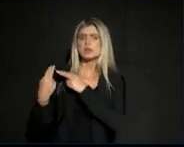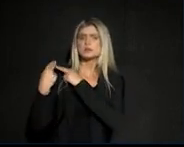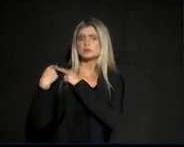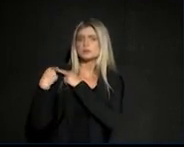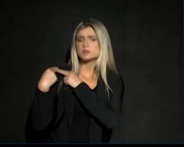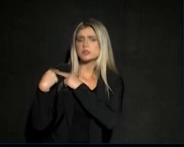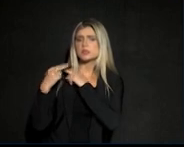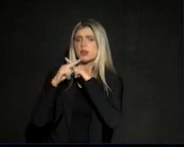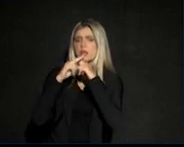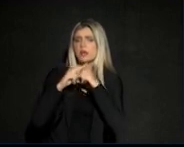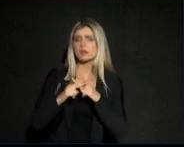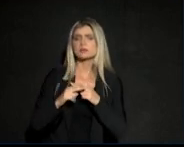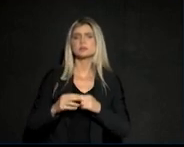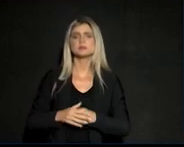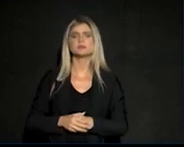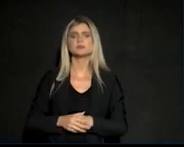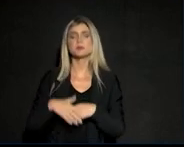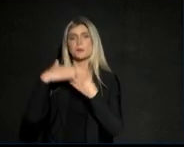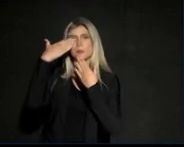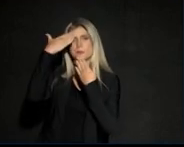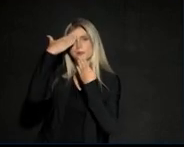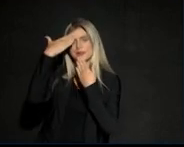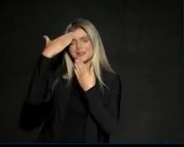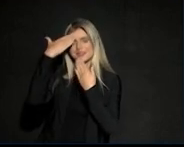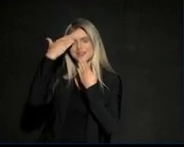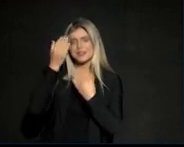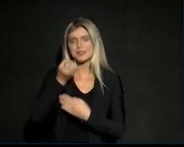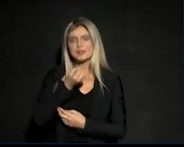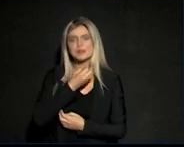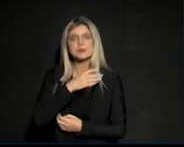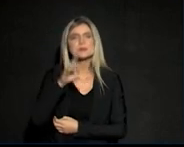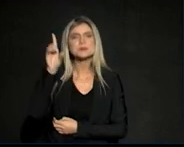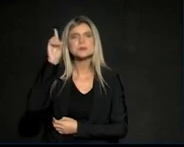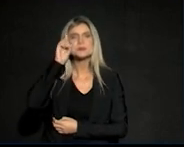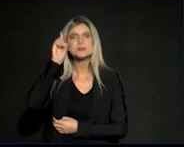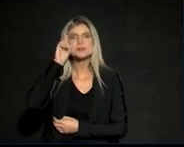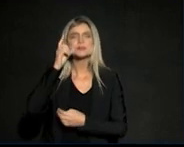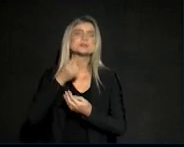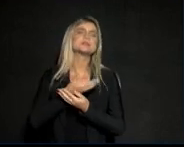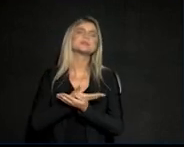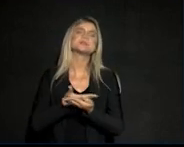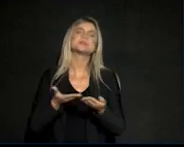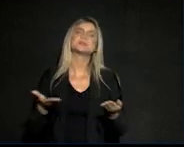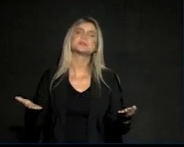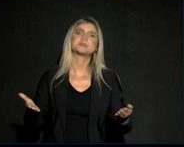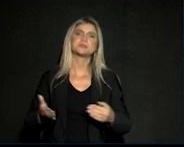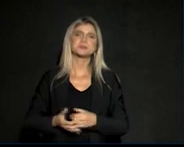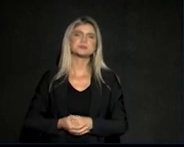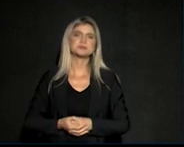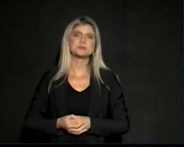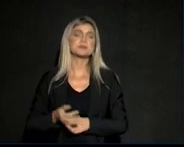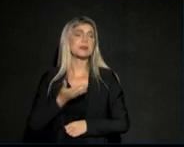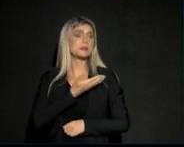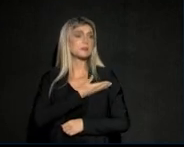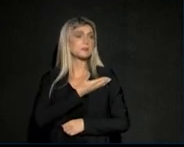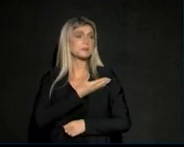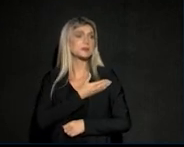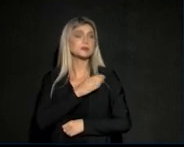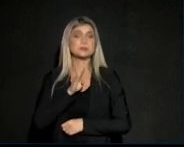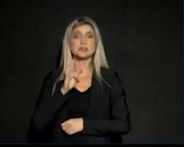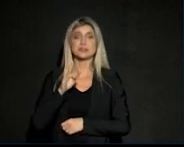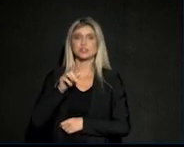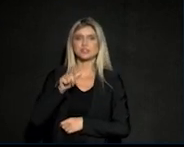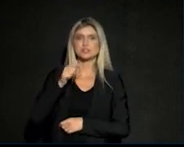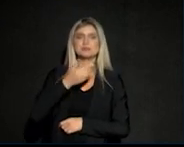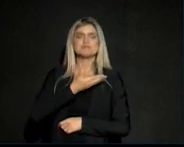esses últimos anos e obrigado Eduardo Bom dia a todos Bom dia André Salute os amigos aqui do